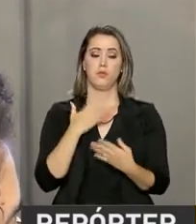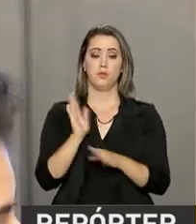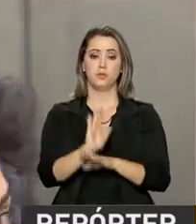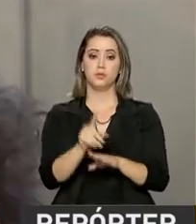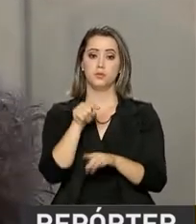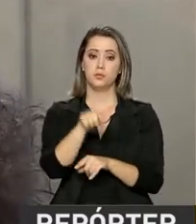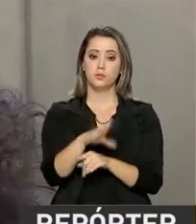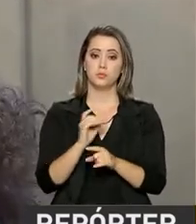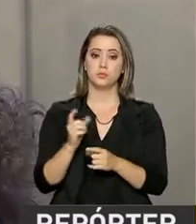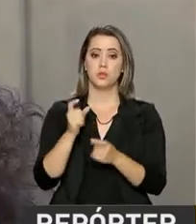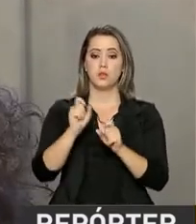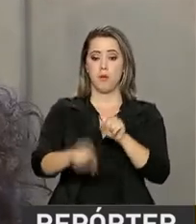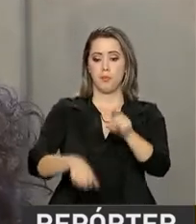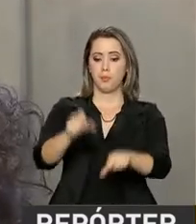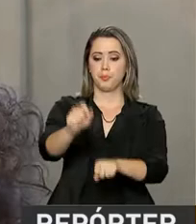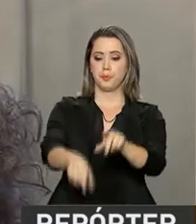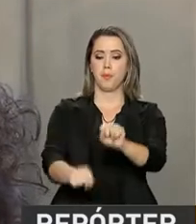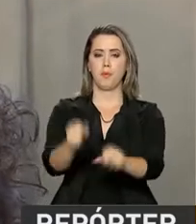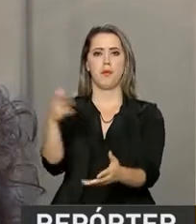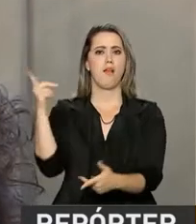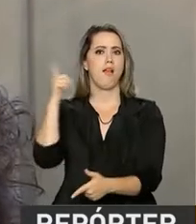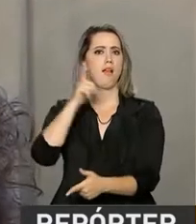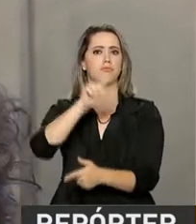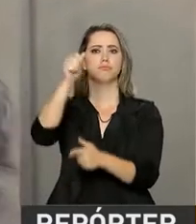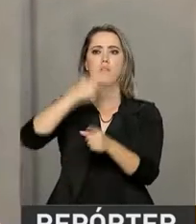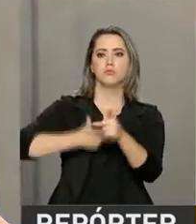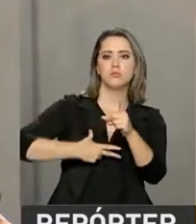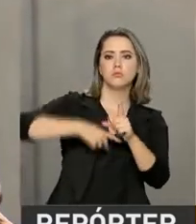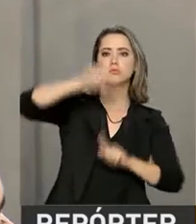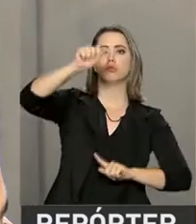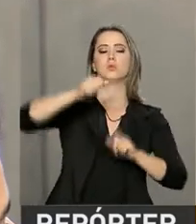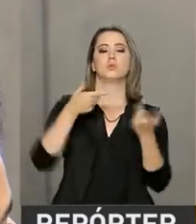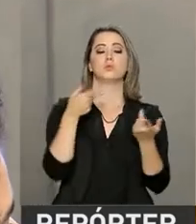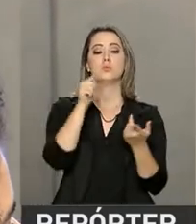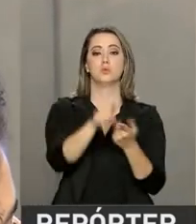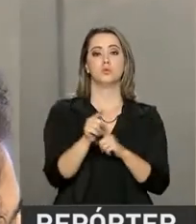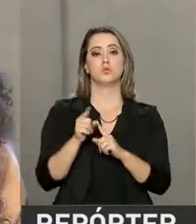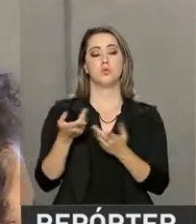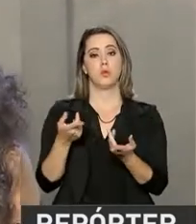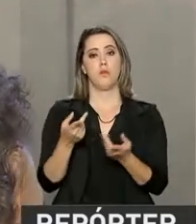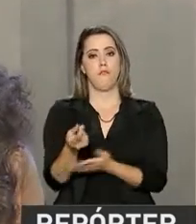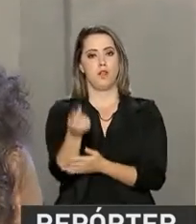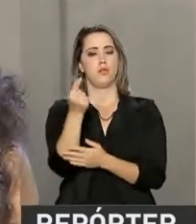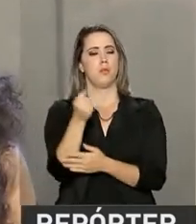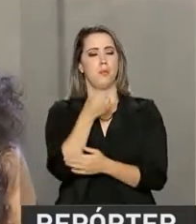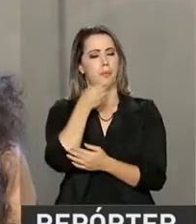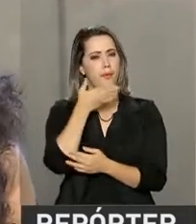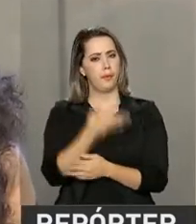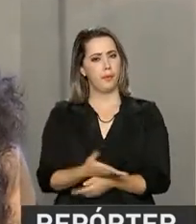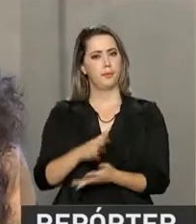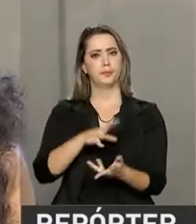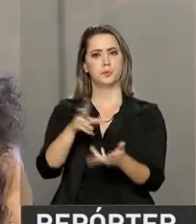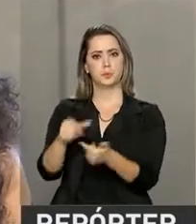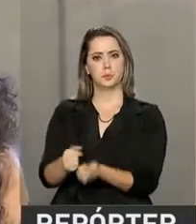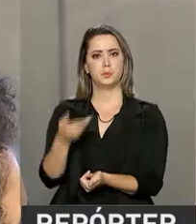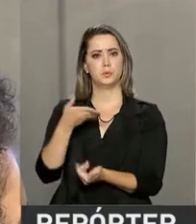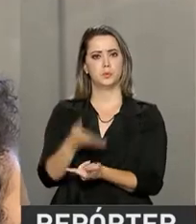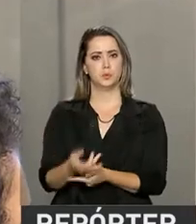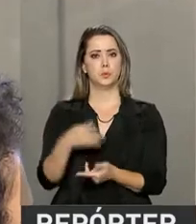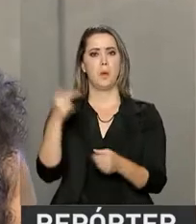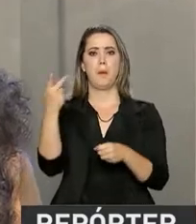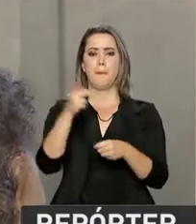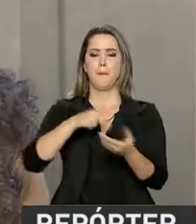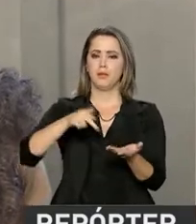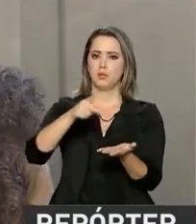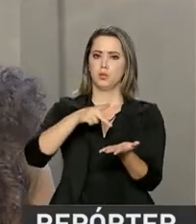essa fábrica com a record demanda aquecida para os bens brasileiros e preços favoráveis no mercado internacional principalmente petróleo